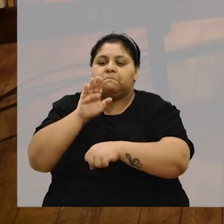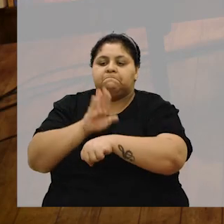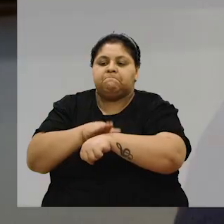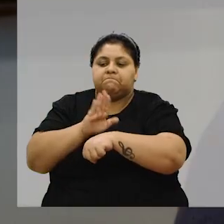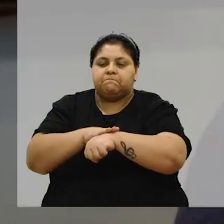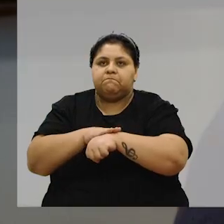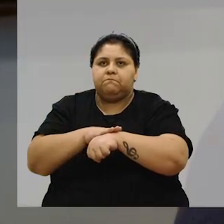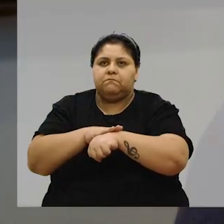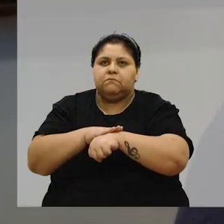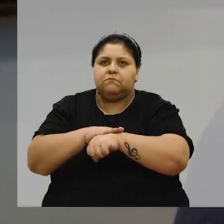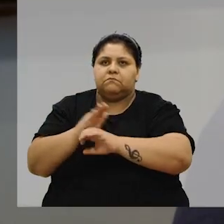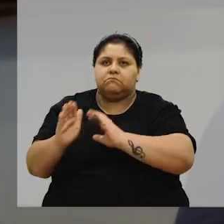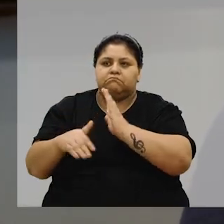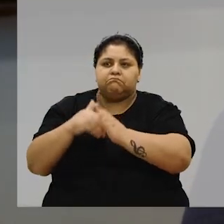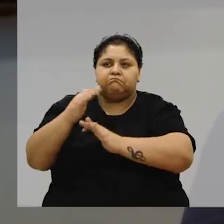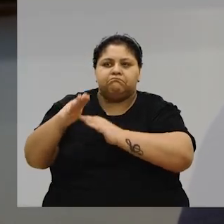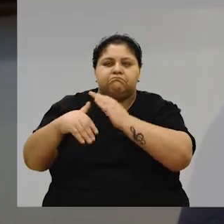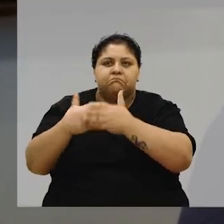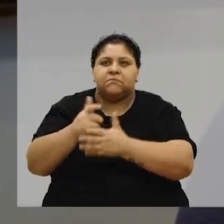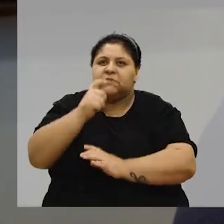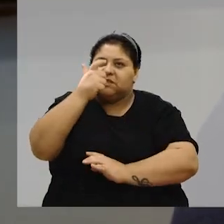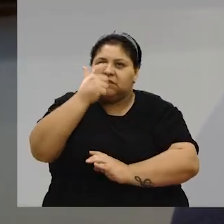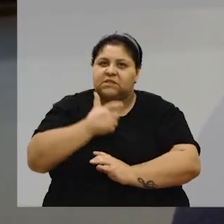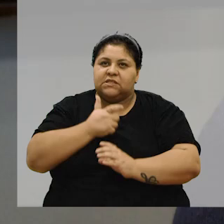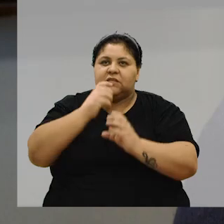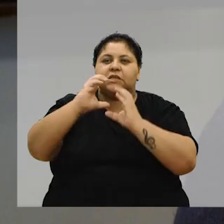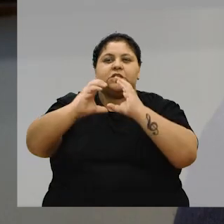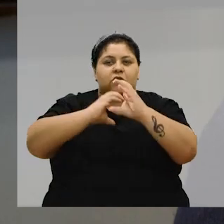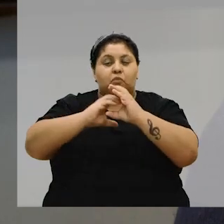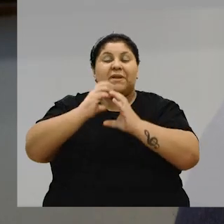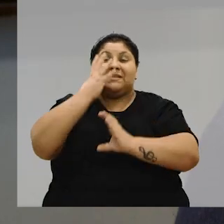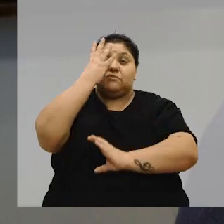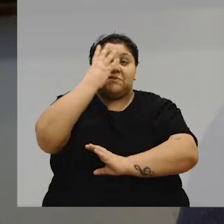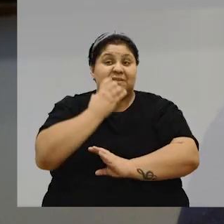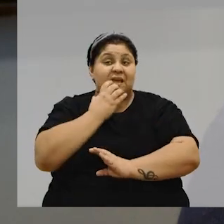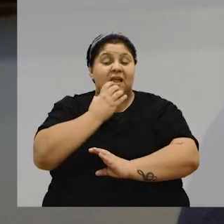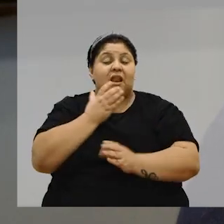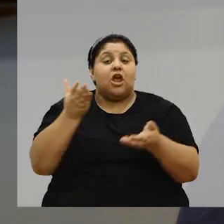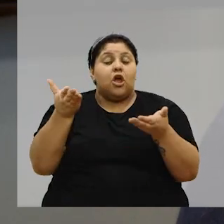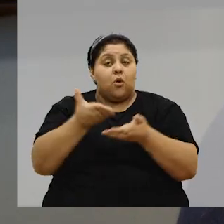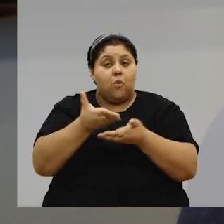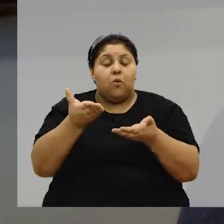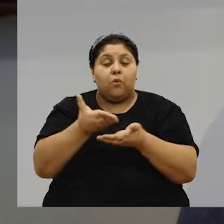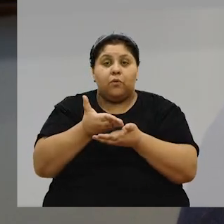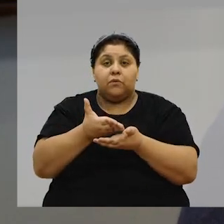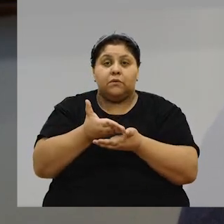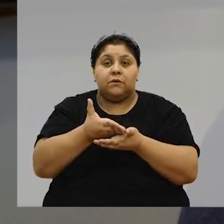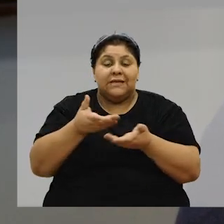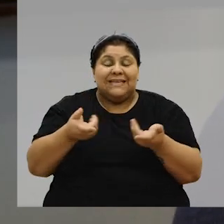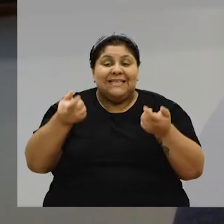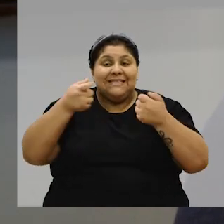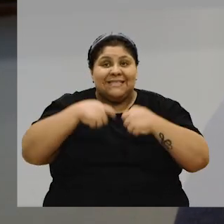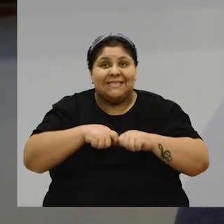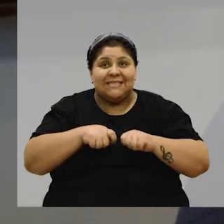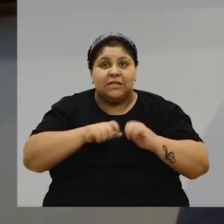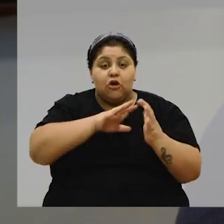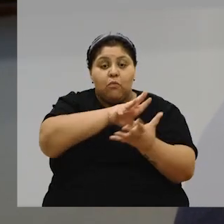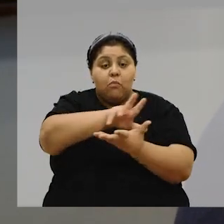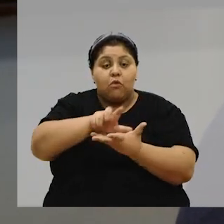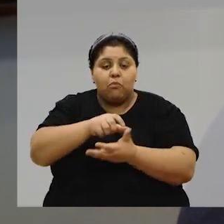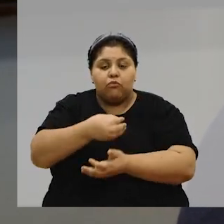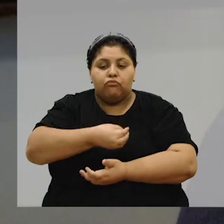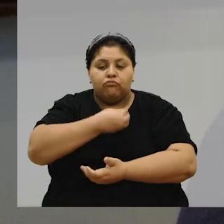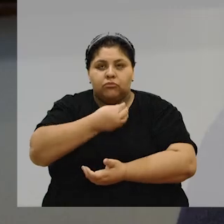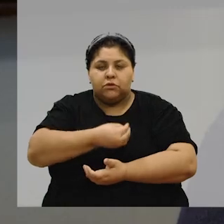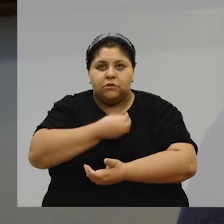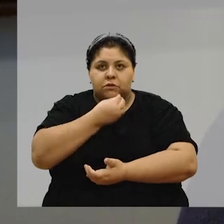dizendo a verdade daquele momento e levando adiante, né? Eu acho que a imprensa séria hoje, né, uma imprensa tão